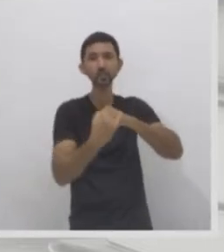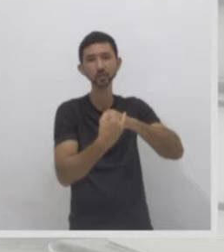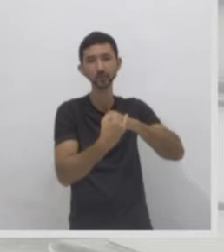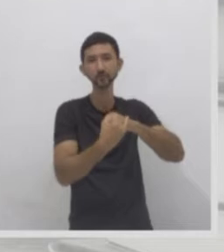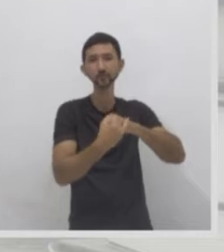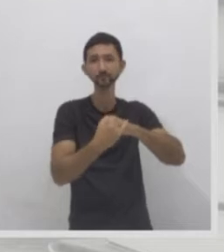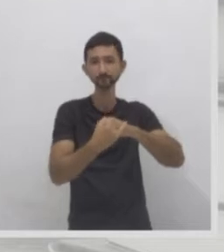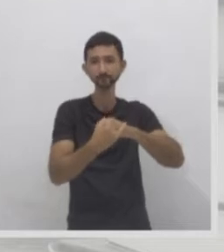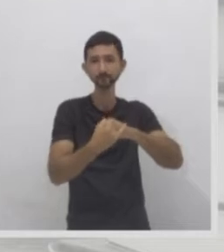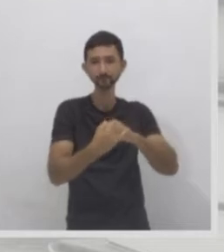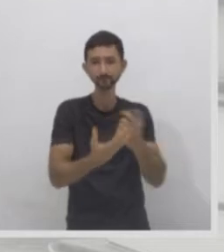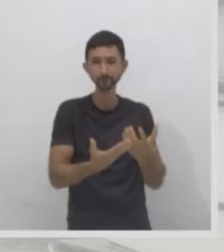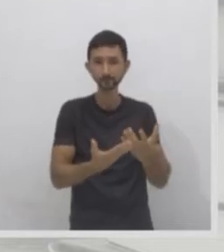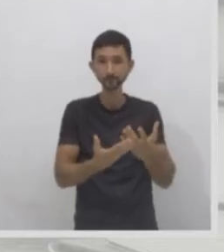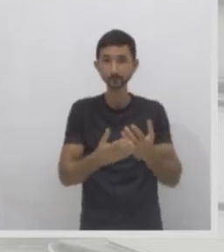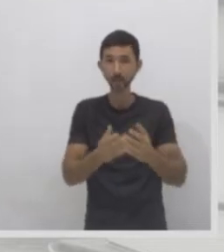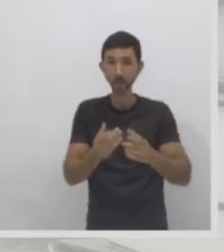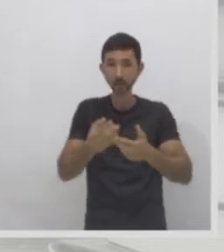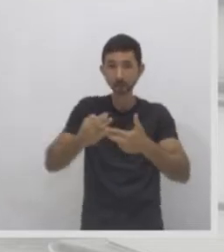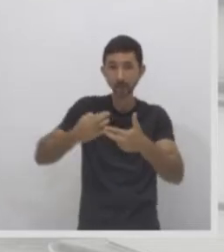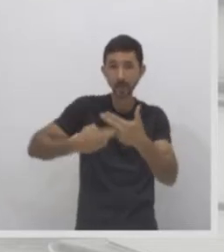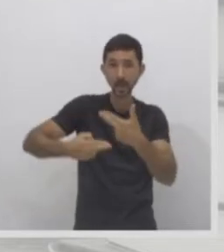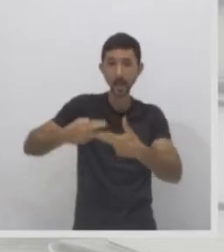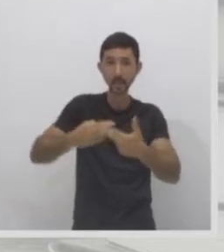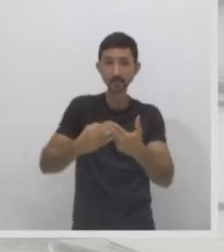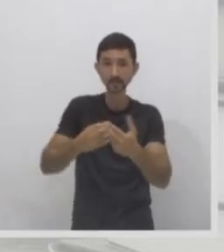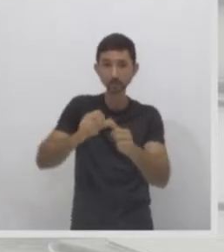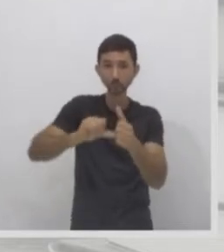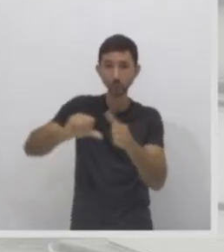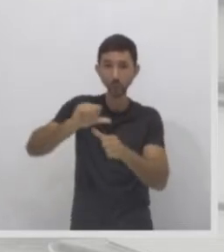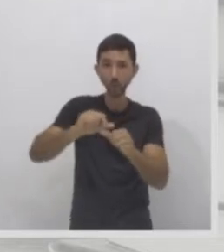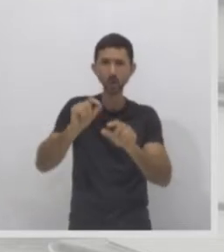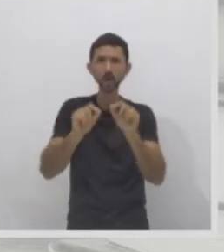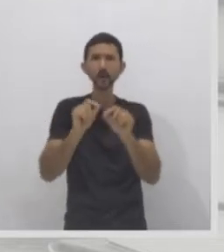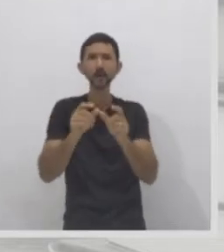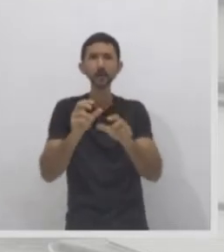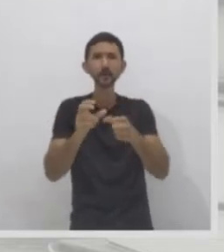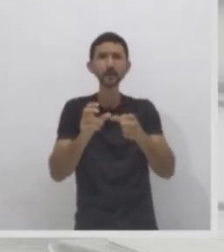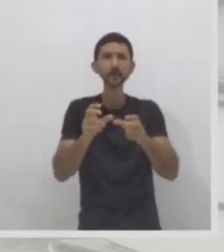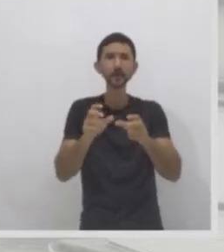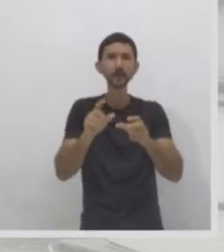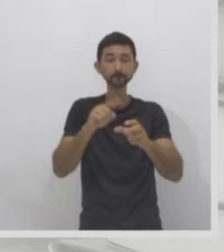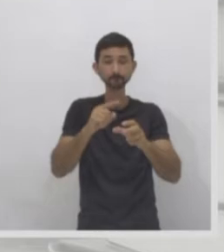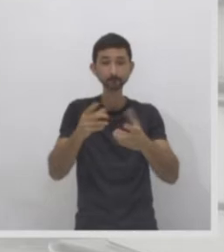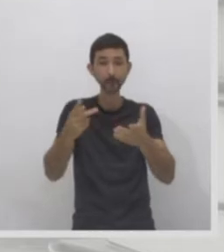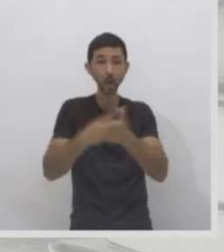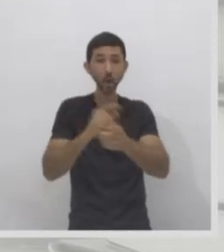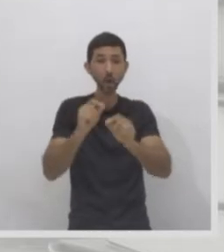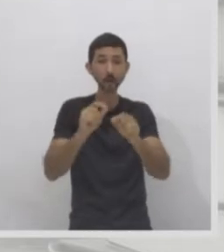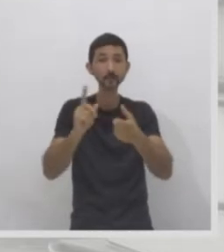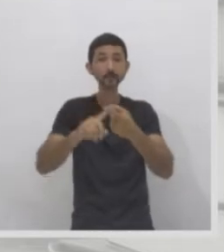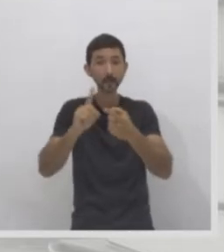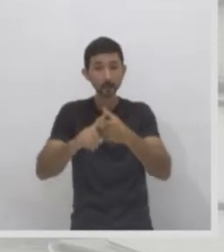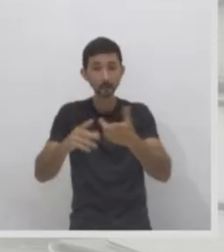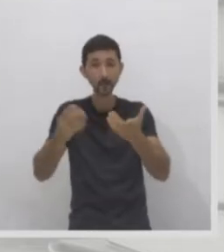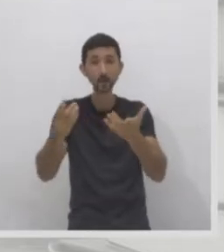o adjetivo. Só que essa relação de modificação, que é o que aconteceu aí, ela também pode acontecer entre um